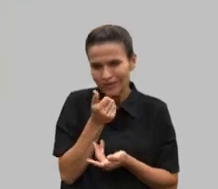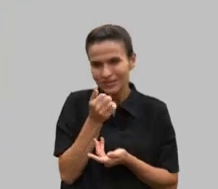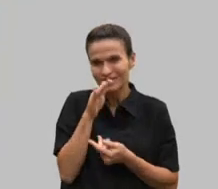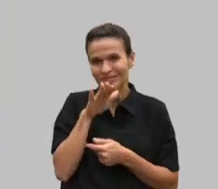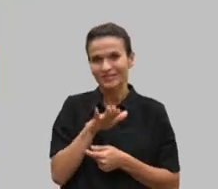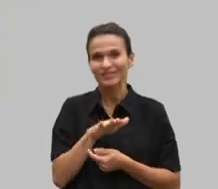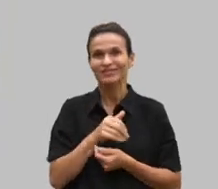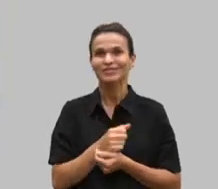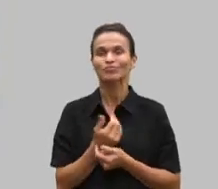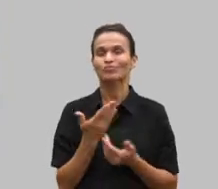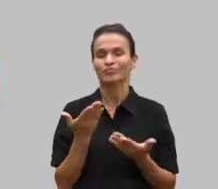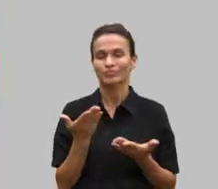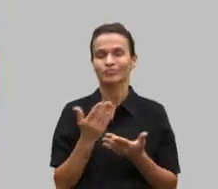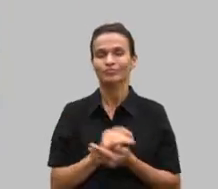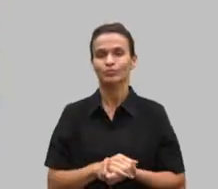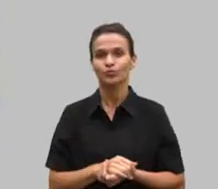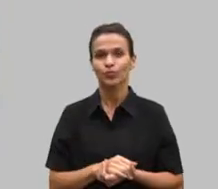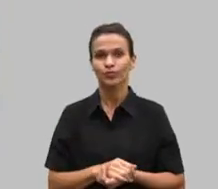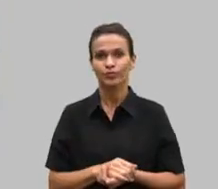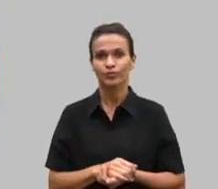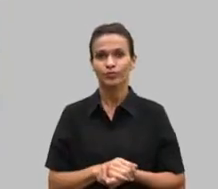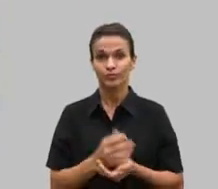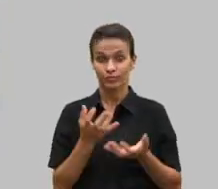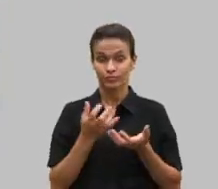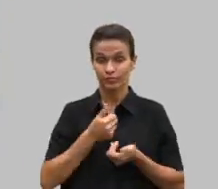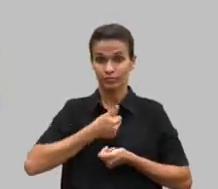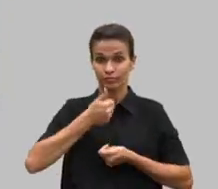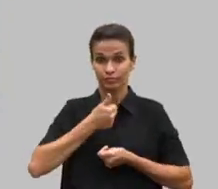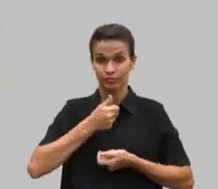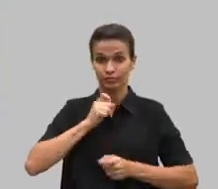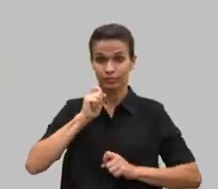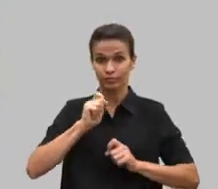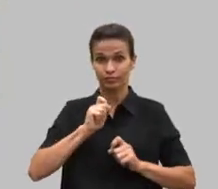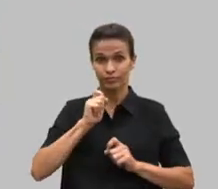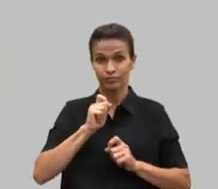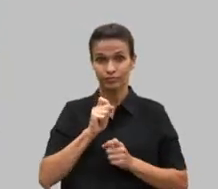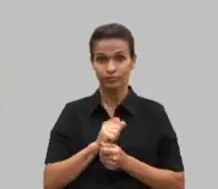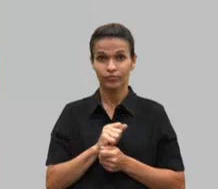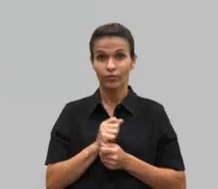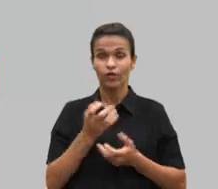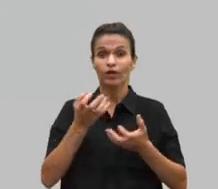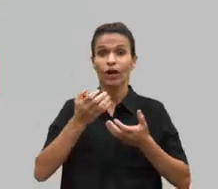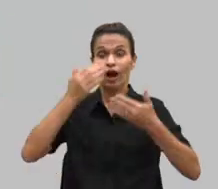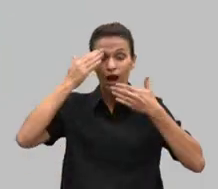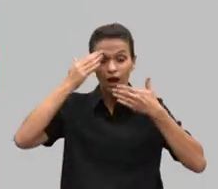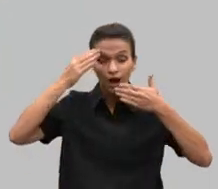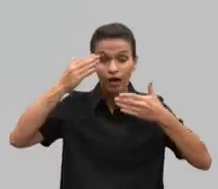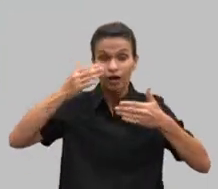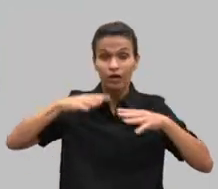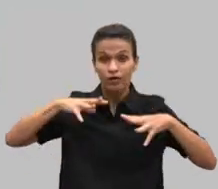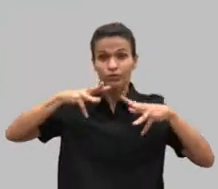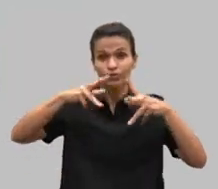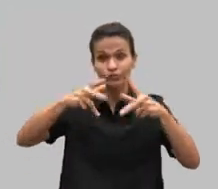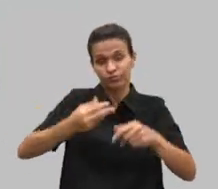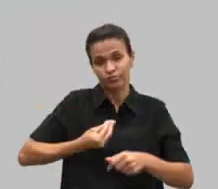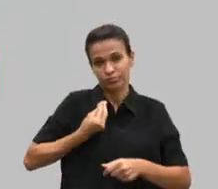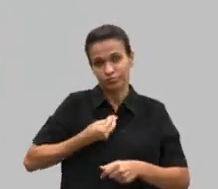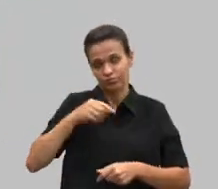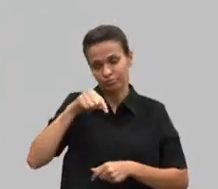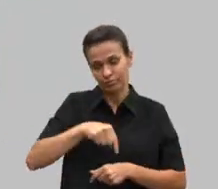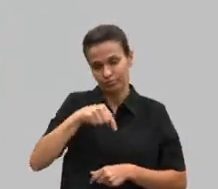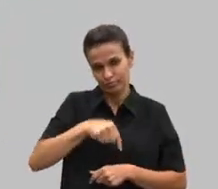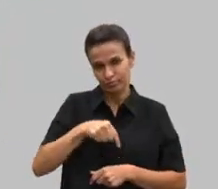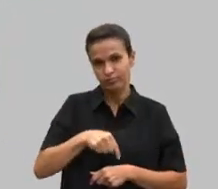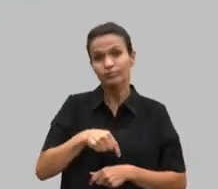enfim eu queria primeiramente antes de qualquer coisa agradecer a todo mundo que tá aqui porque se a gente está aqui